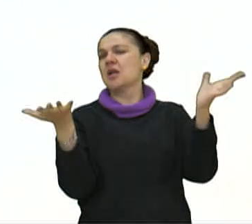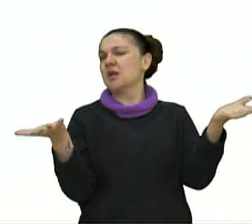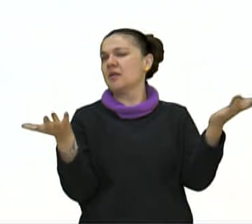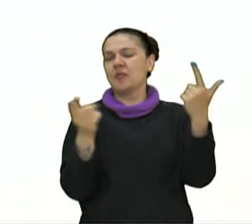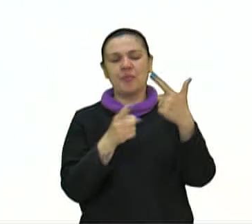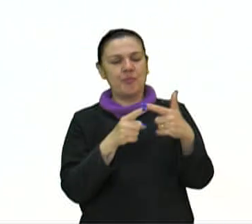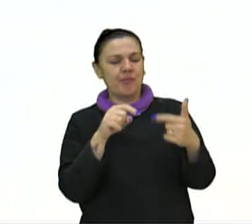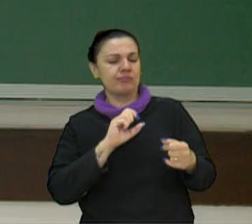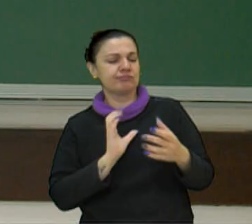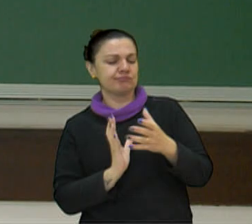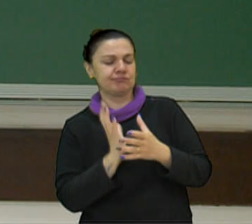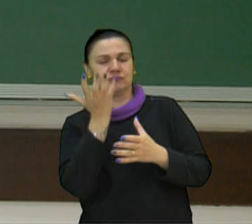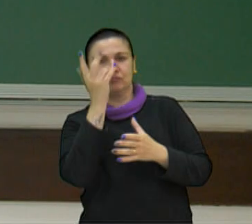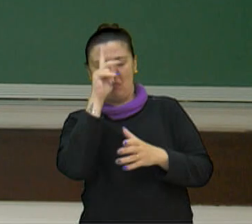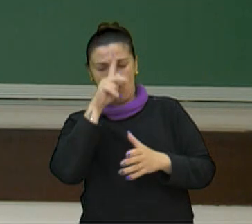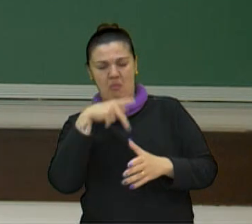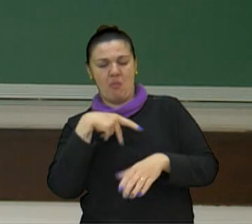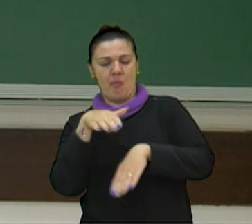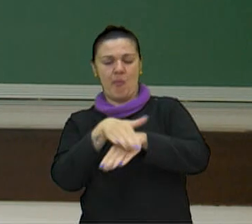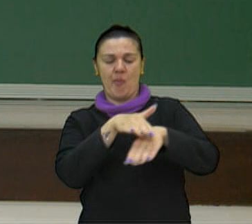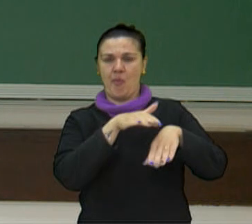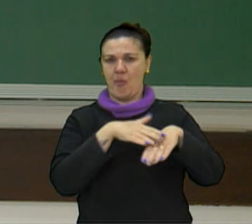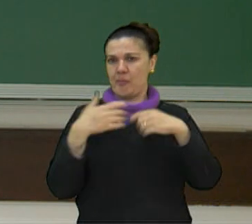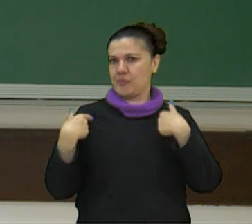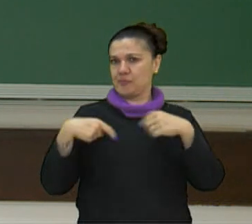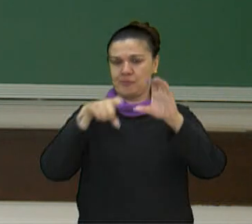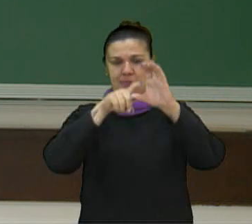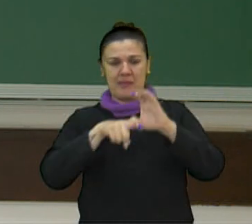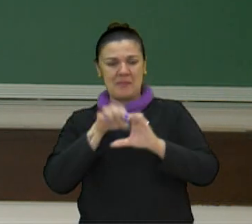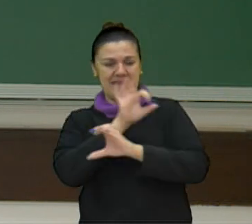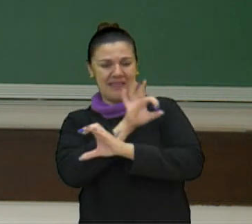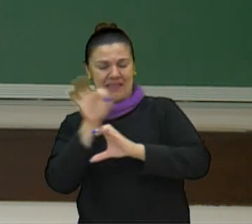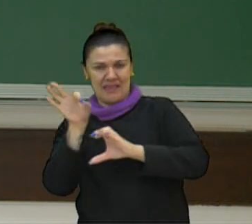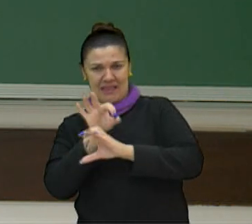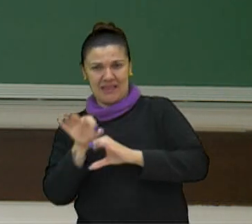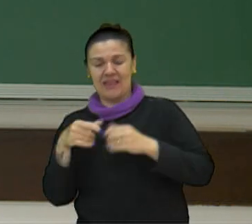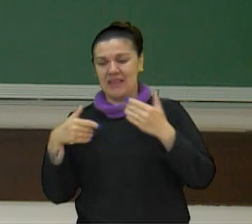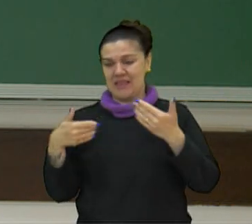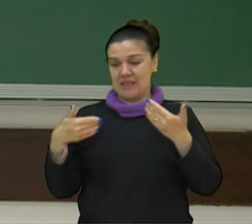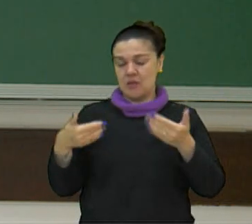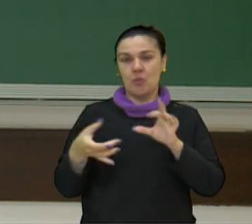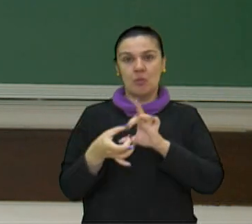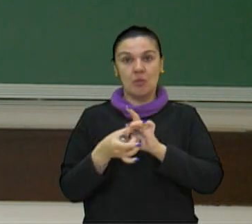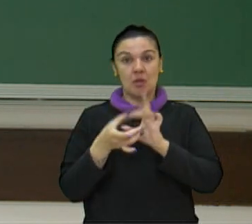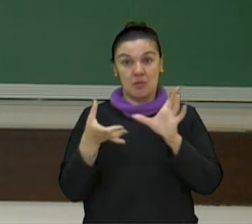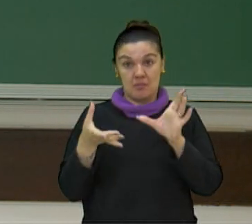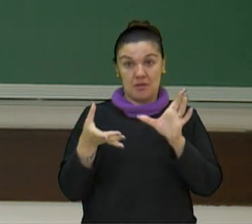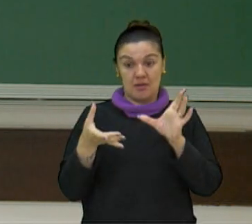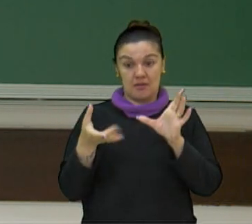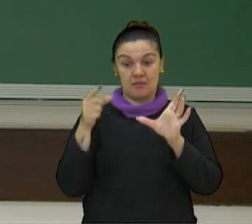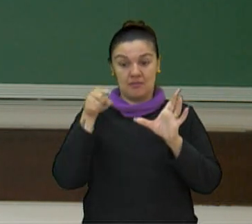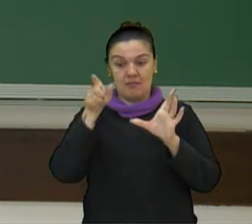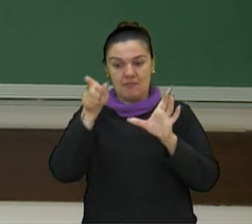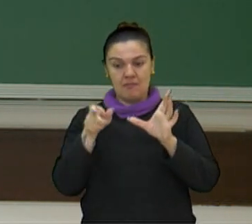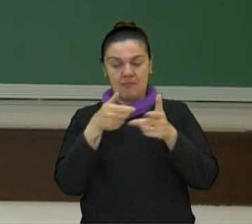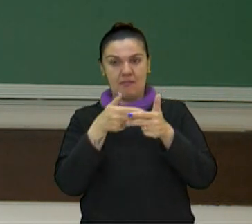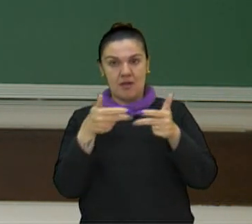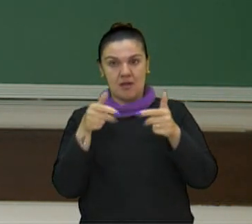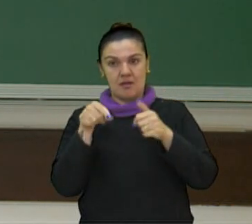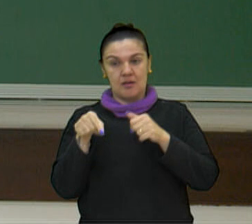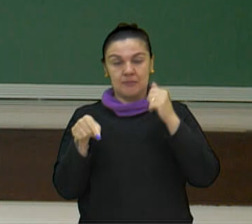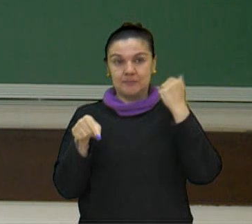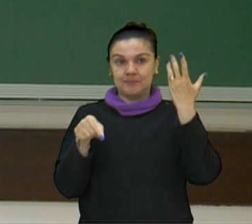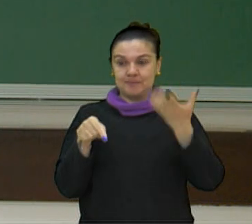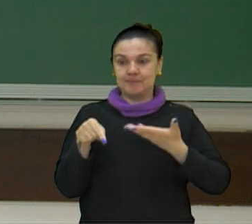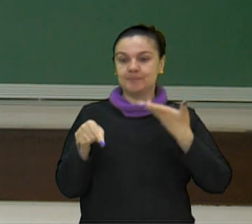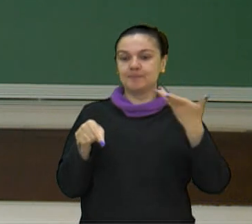ele existe em função de si mesmo, ele não depende de nenhuma outra coisa. Então, liberdade é aquilo, né,